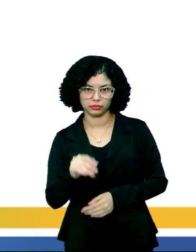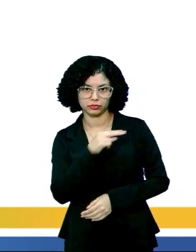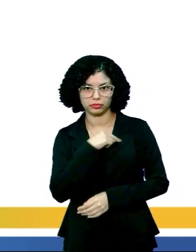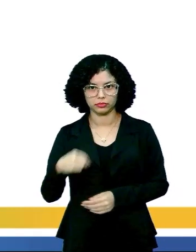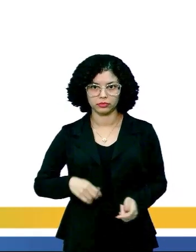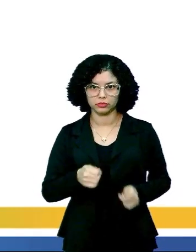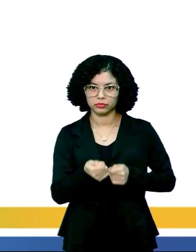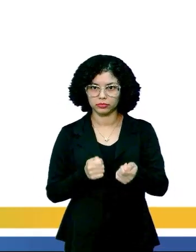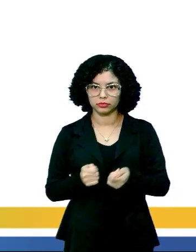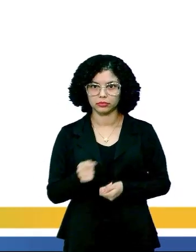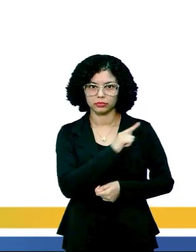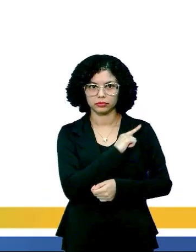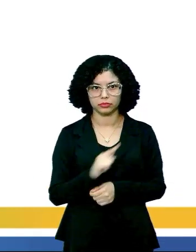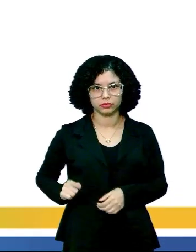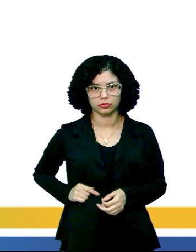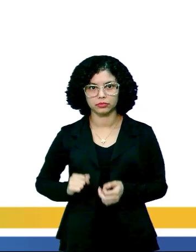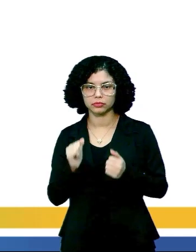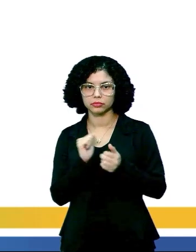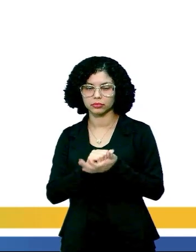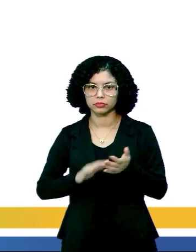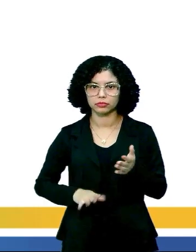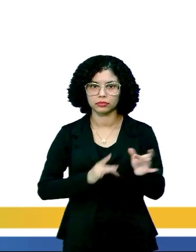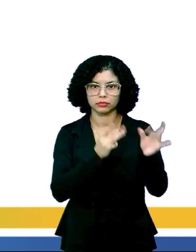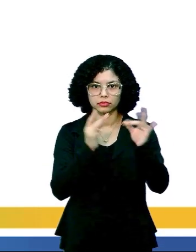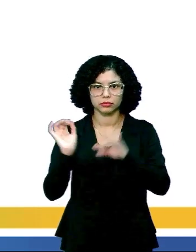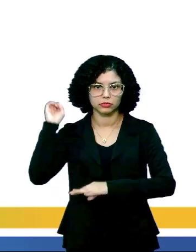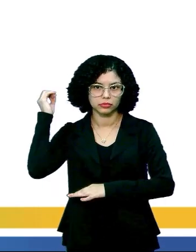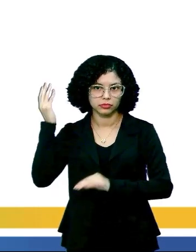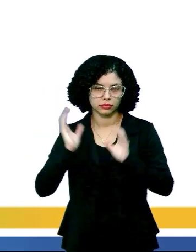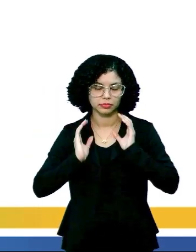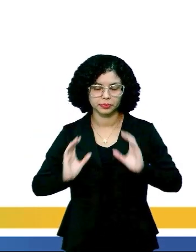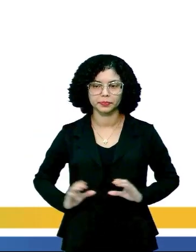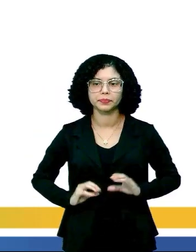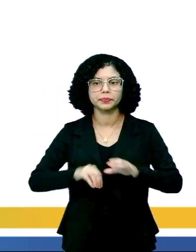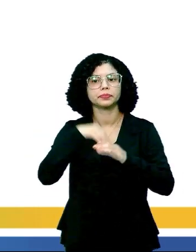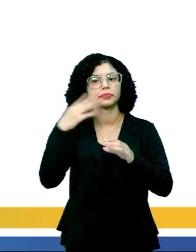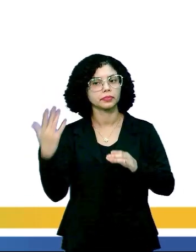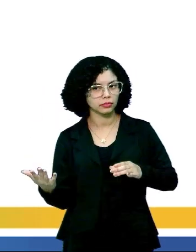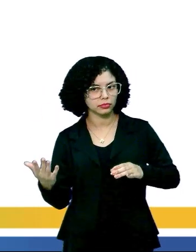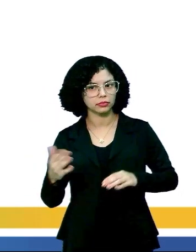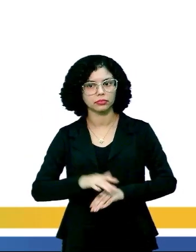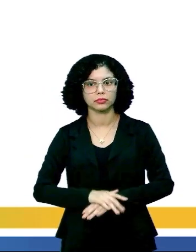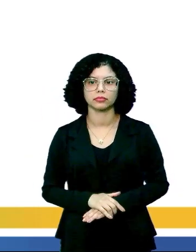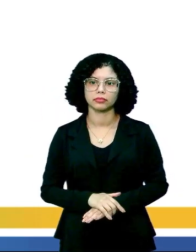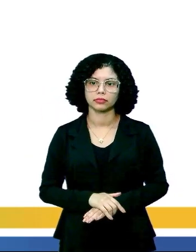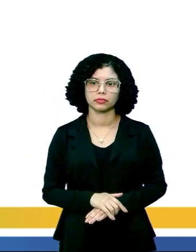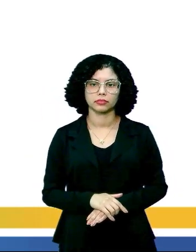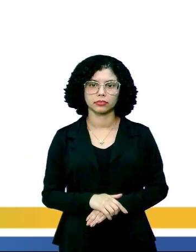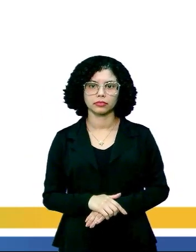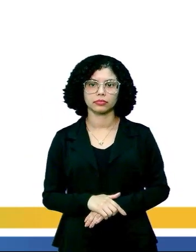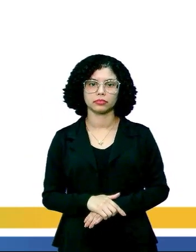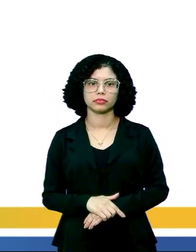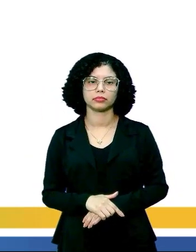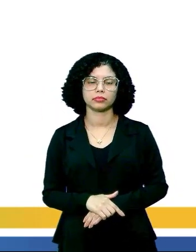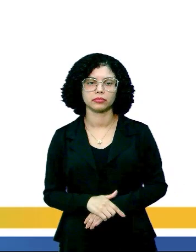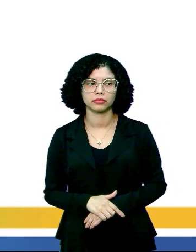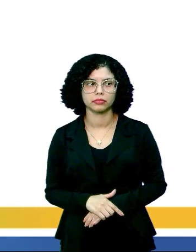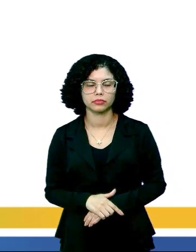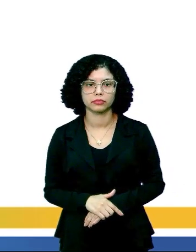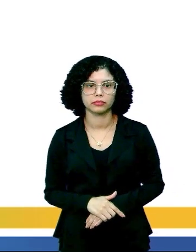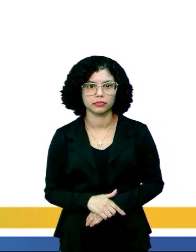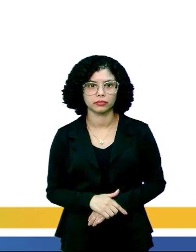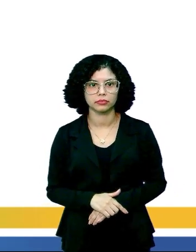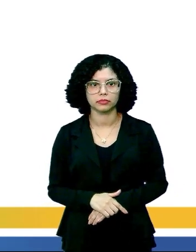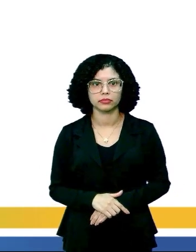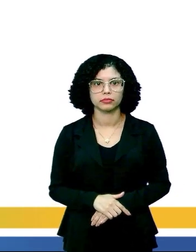burocracia chinesa e do controle do governo sobre as atividades comerciais que acontecem entre cidadãos e